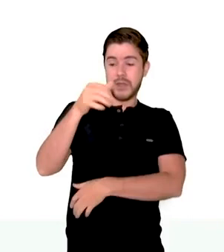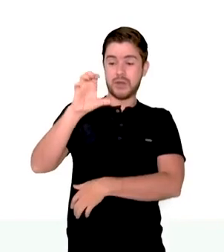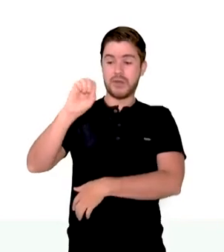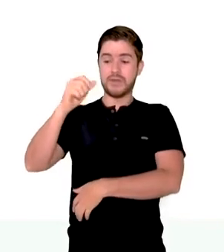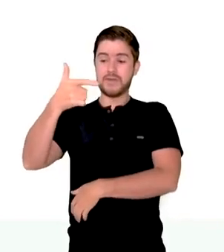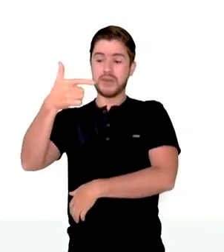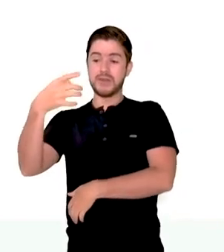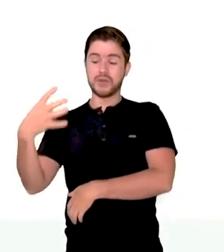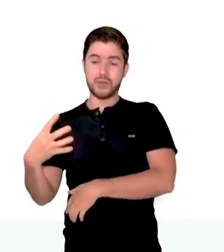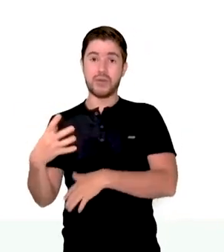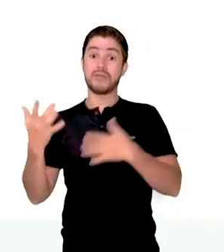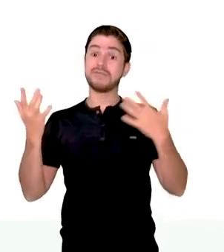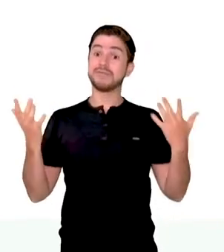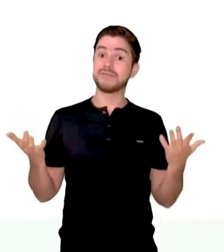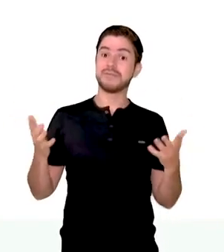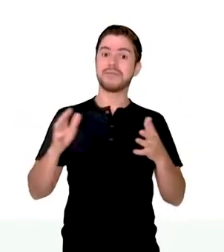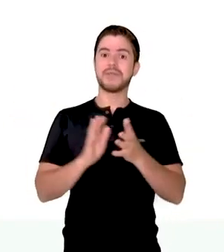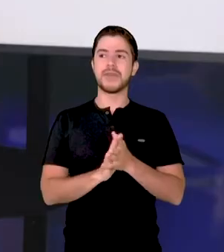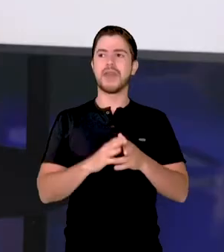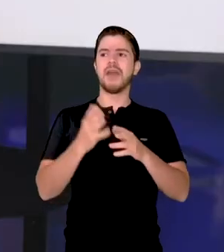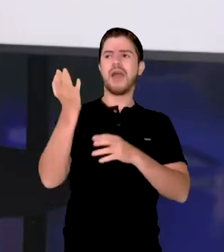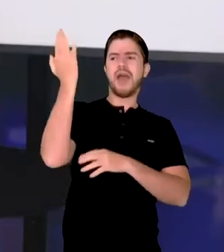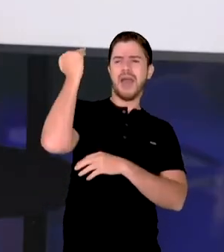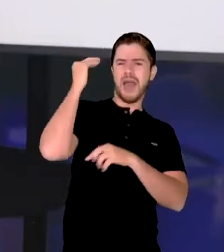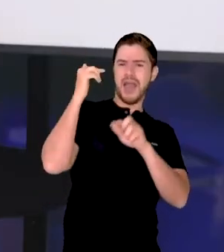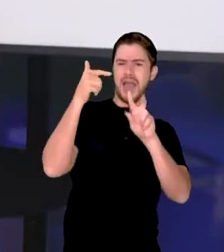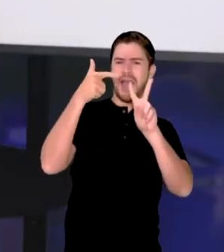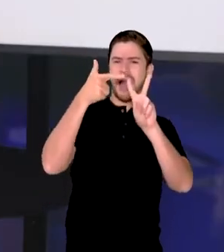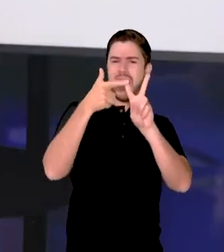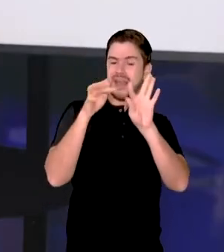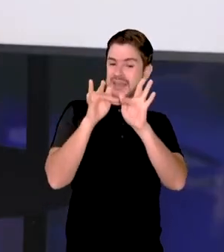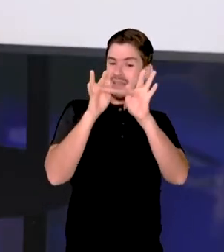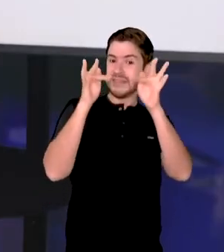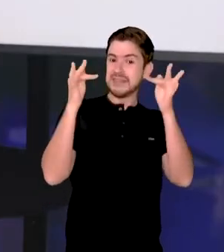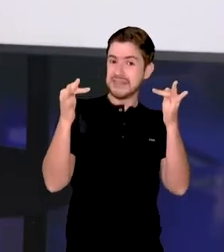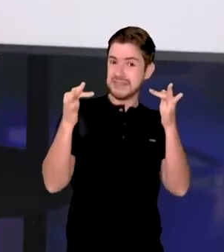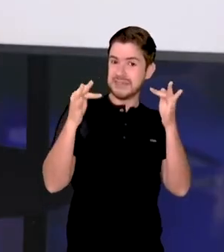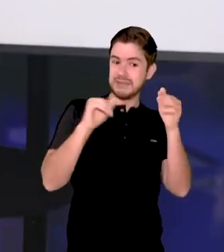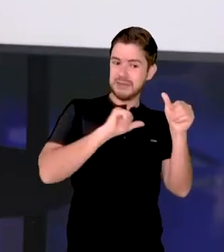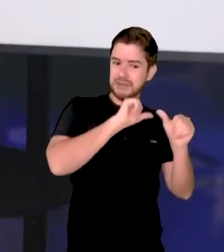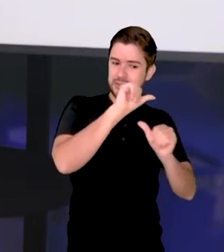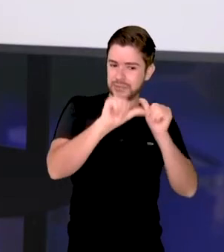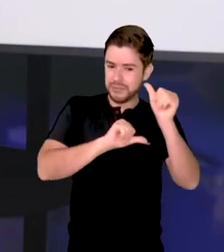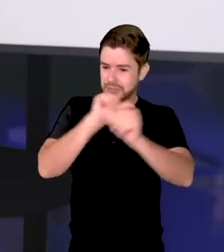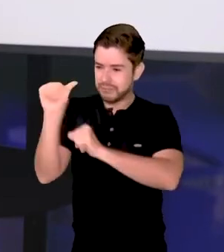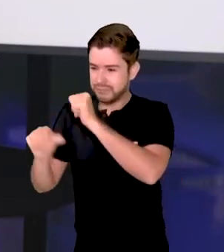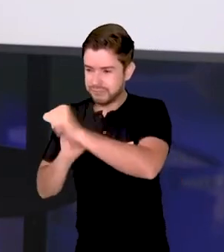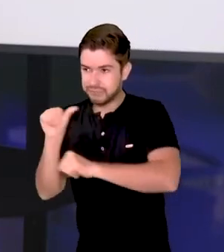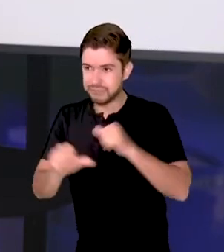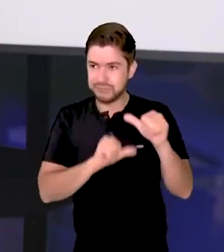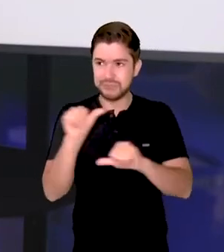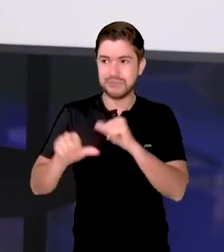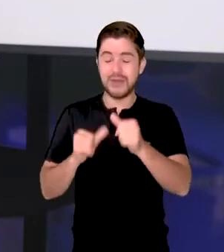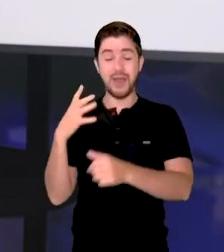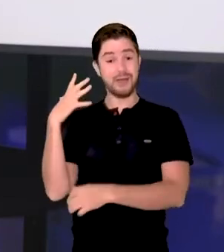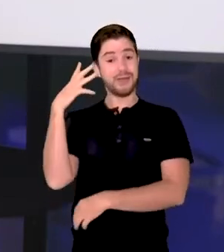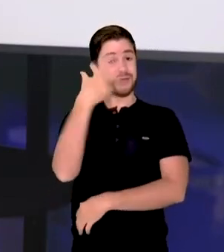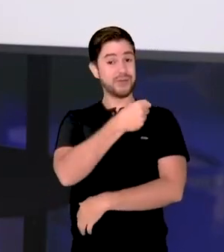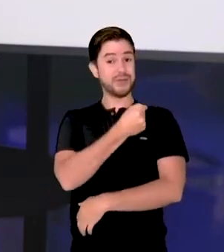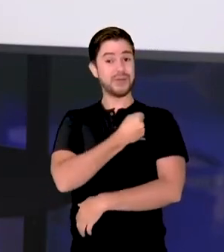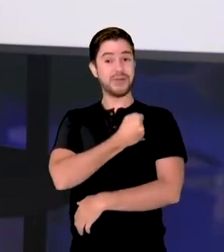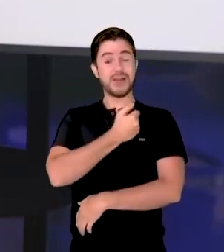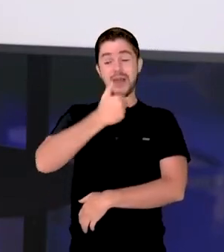ou seja pessoal aquela raiz cúbica de 4 elevado à décima quinta nada mais é do que o número bonito